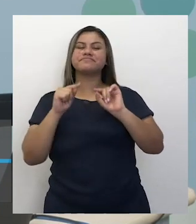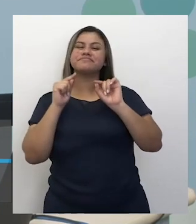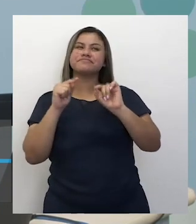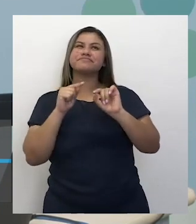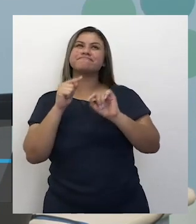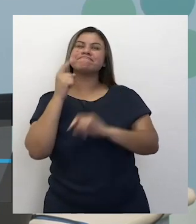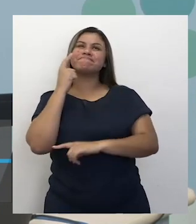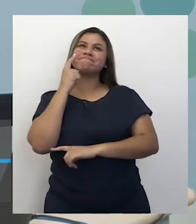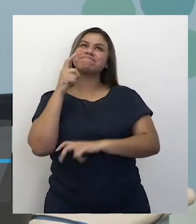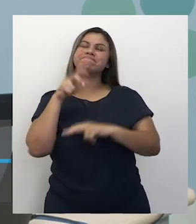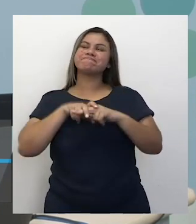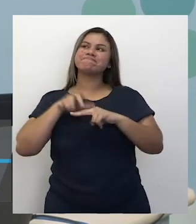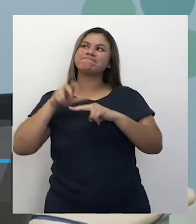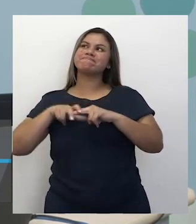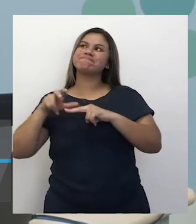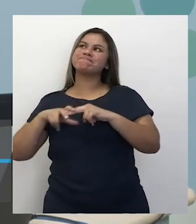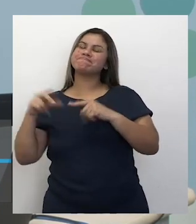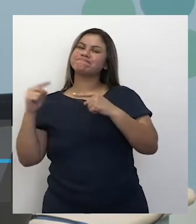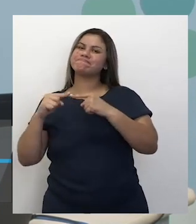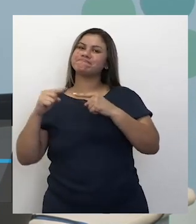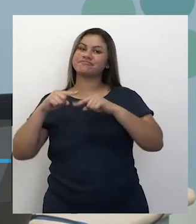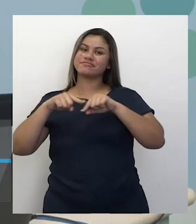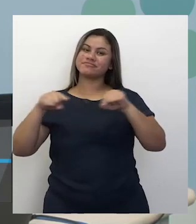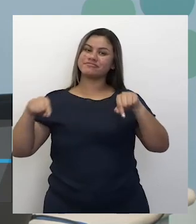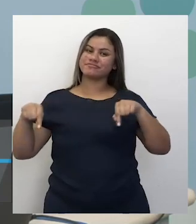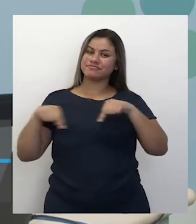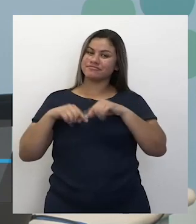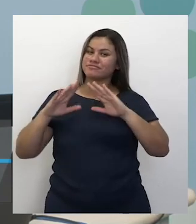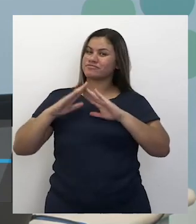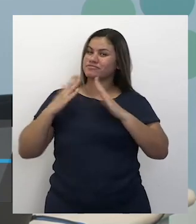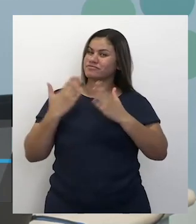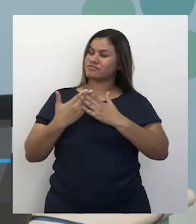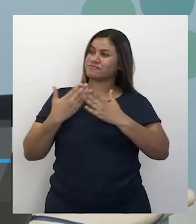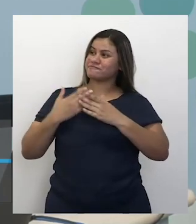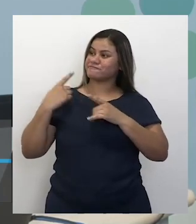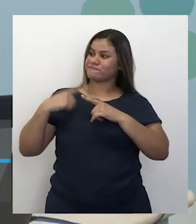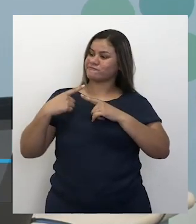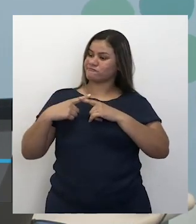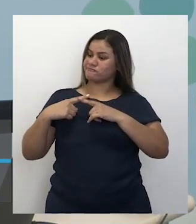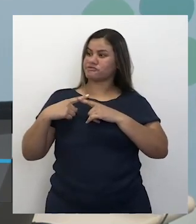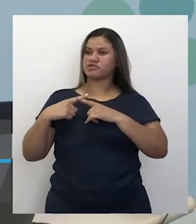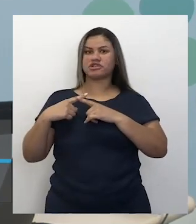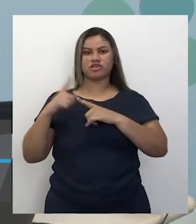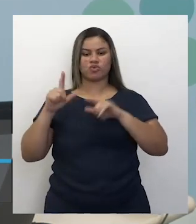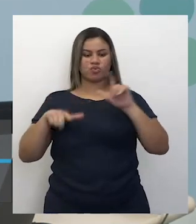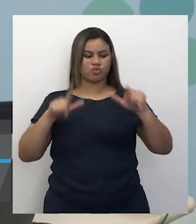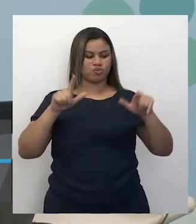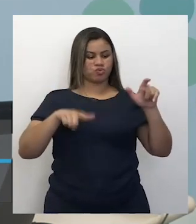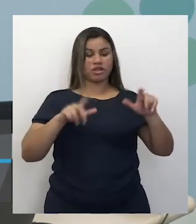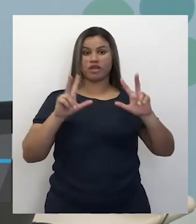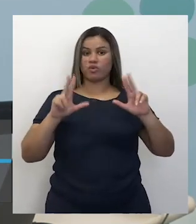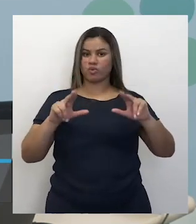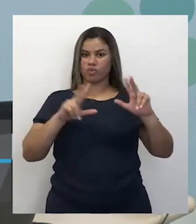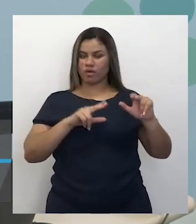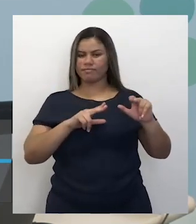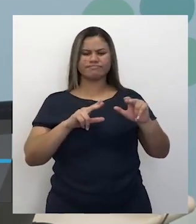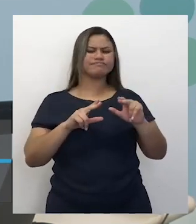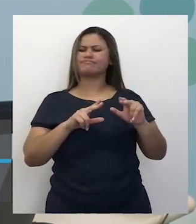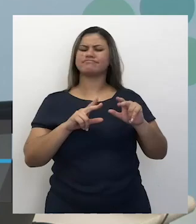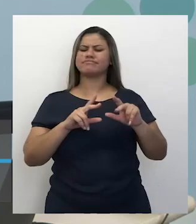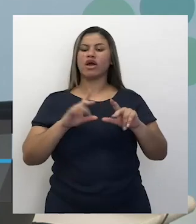tipos de cadeiras que tinham na sala de aula, porque nem sempre na sala tinha só um tipo de cadeira. Então, às vezes tinha uma cadeira de